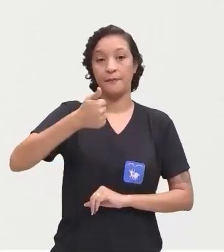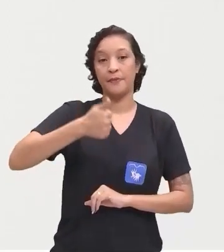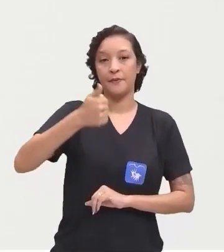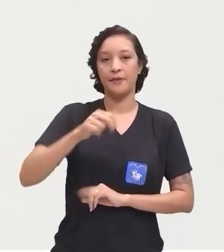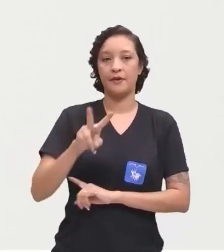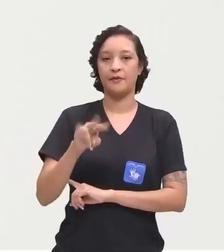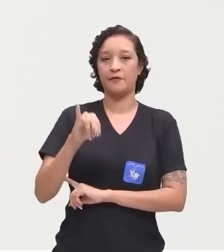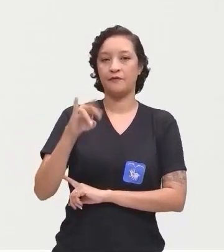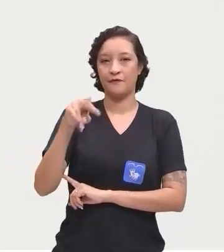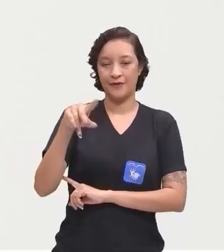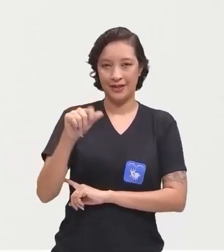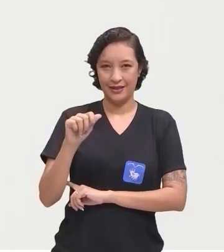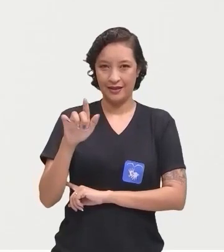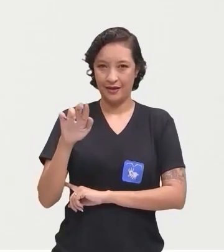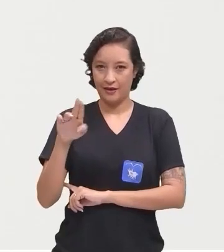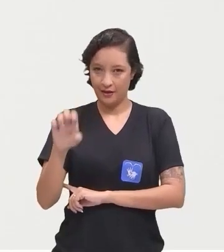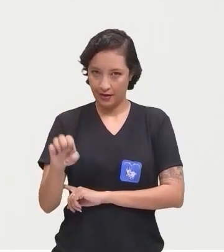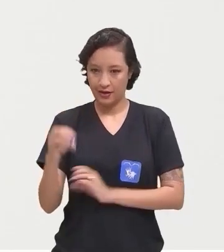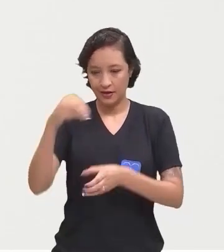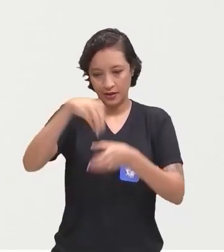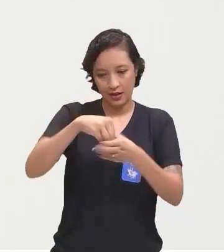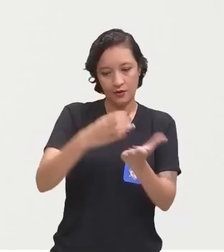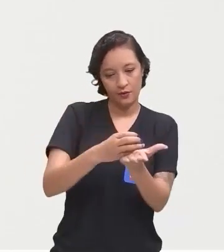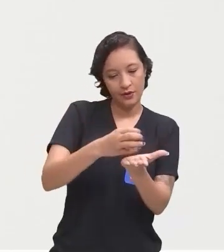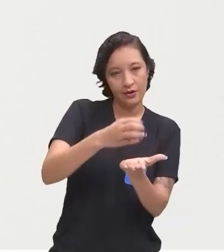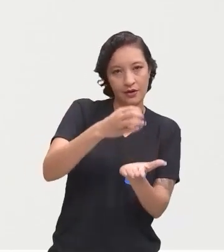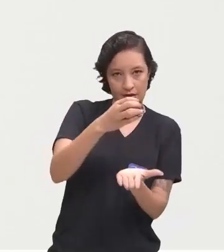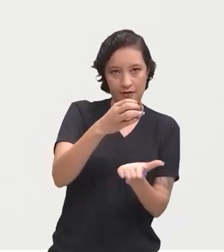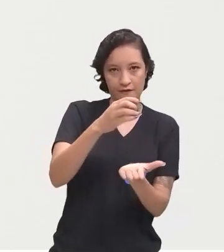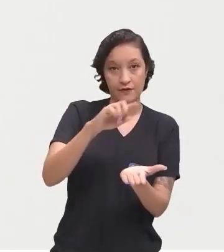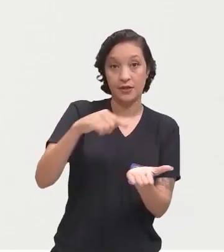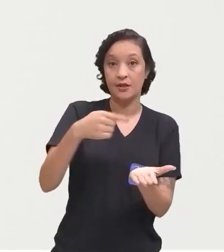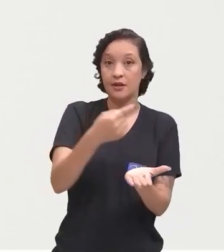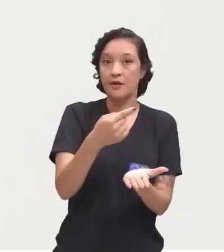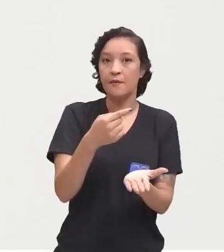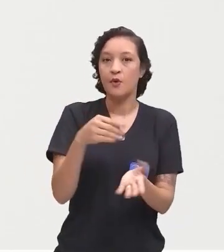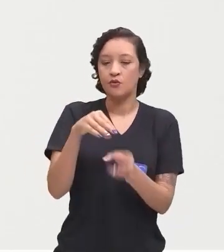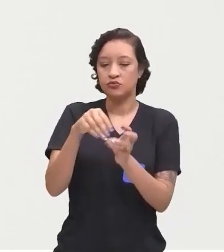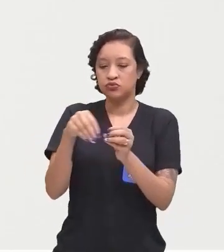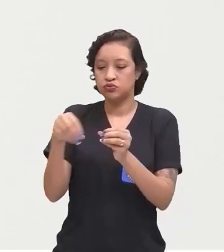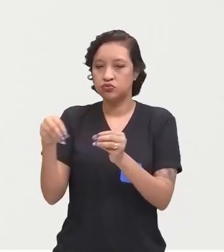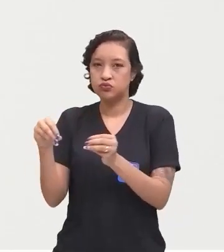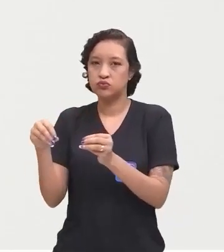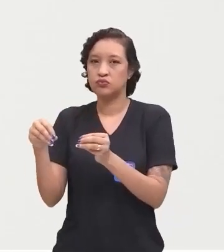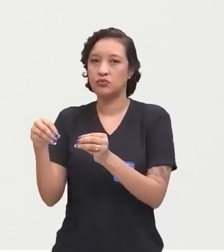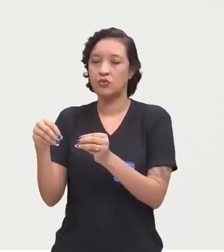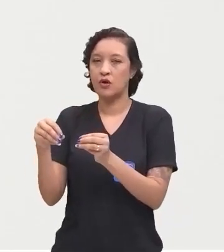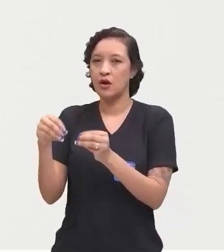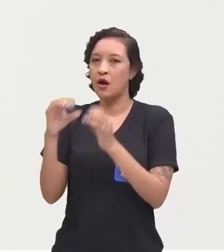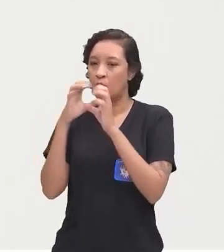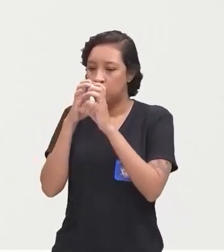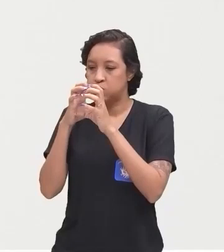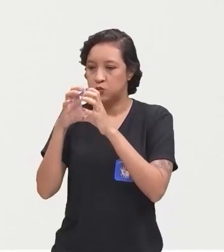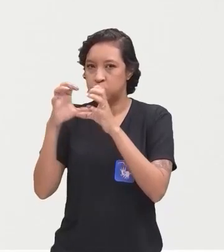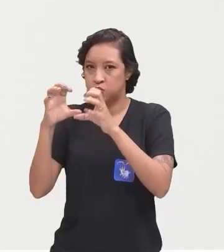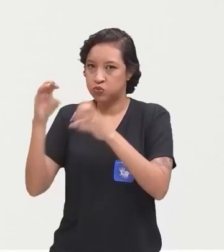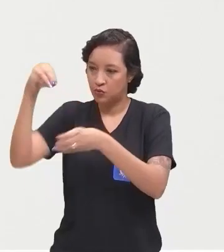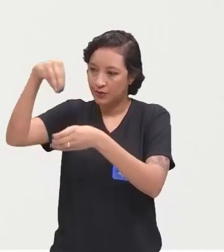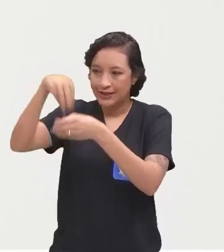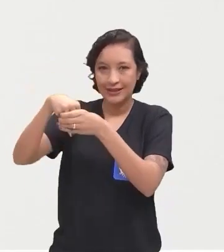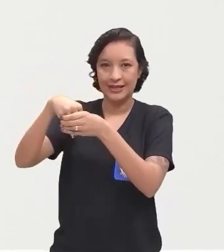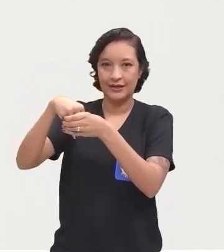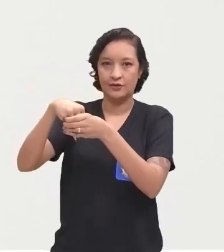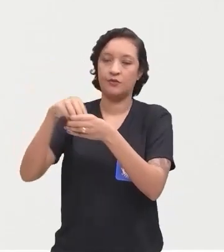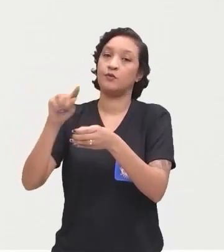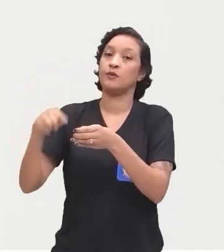3 colheres de chá de bicarbonato de sódio dentro do balão com o auxílio de um funil. Terceiro, prenda o